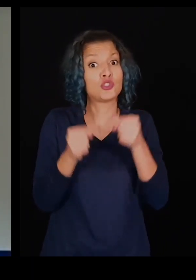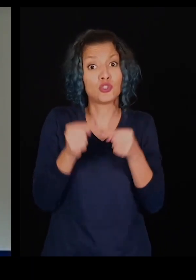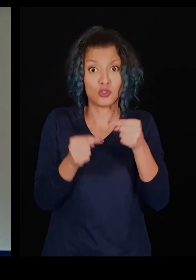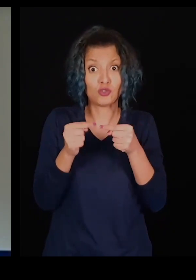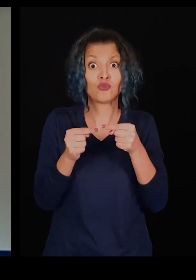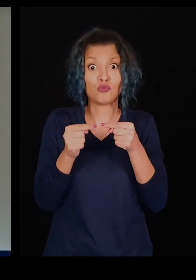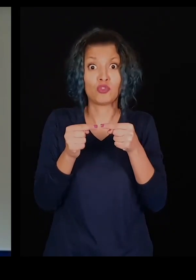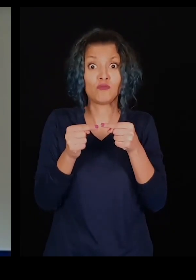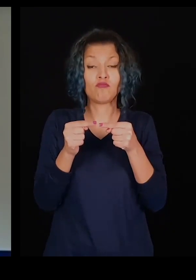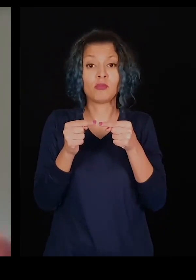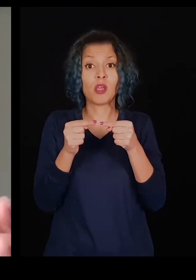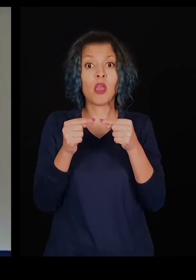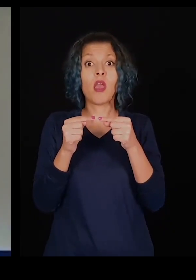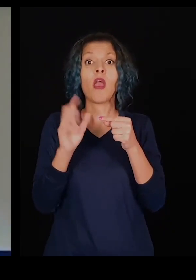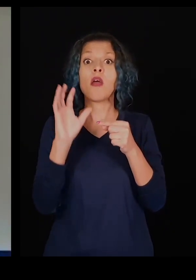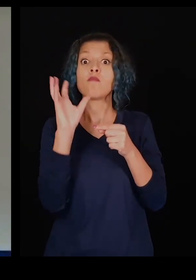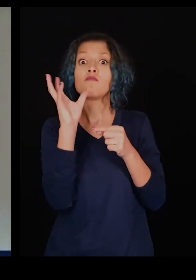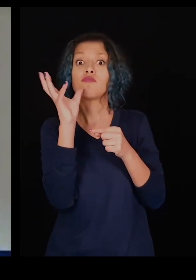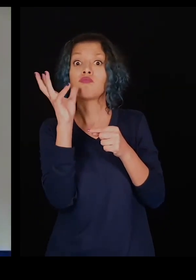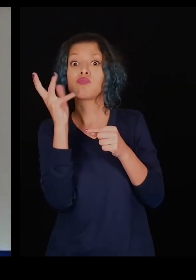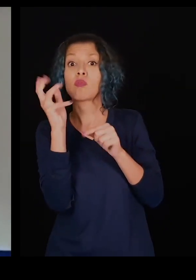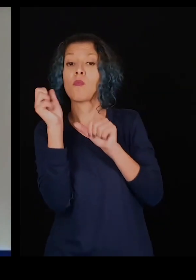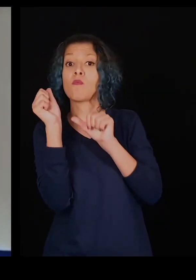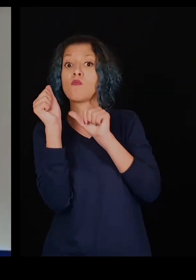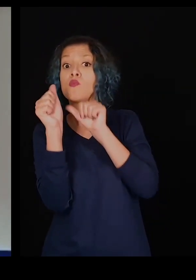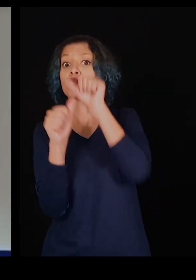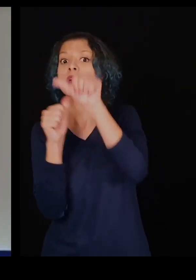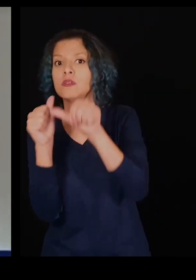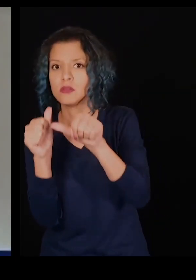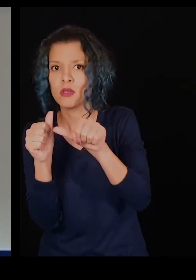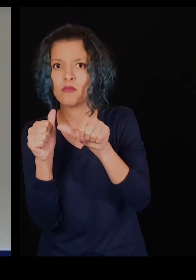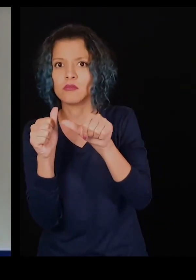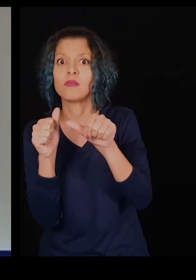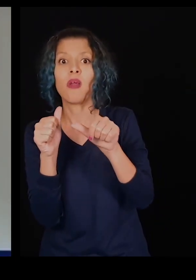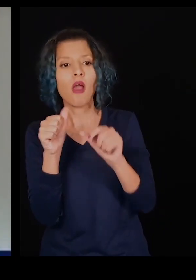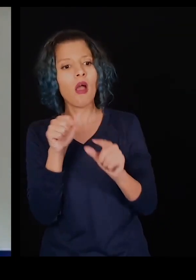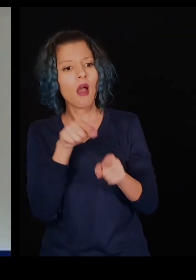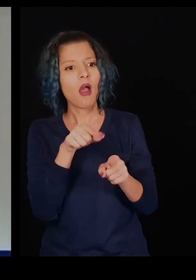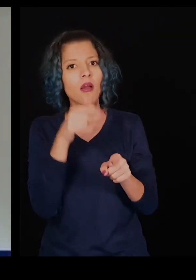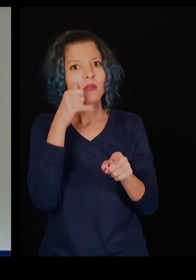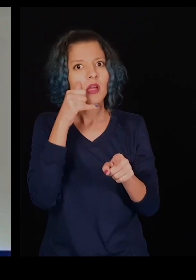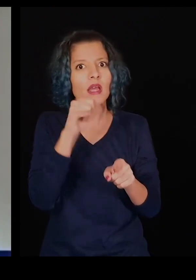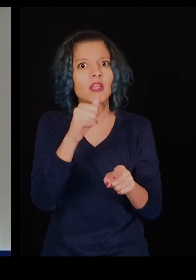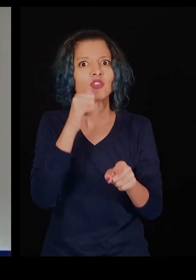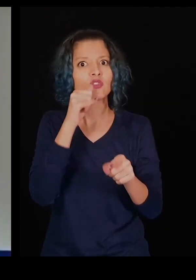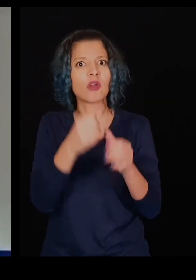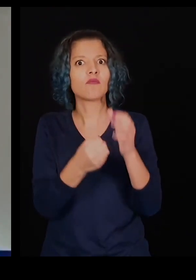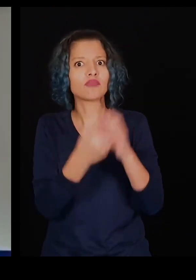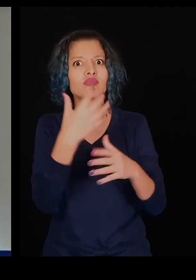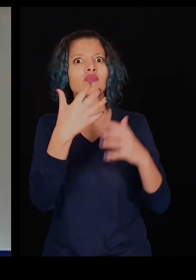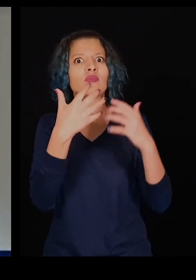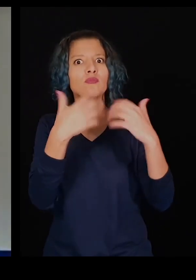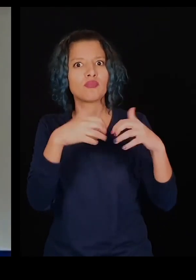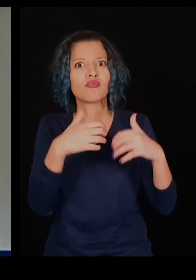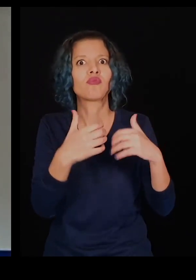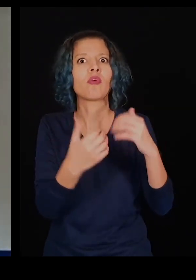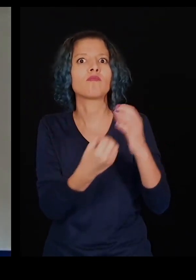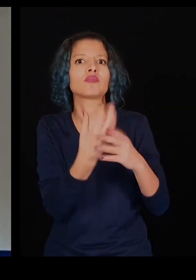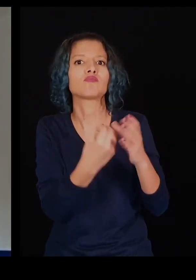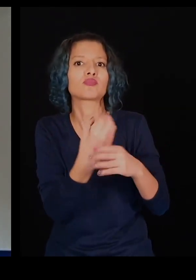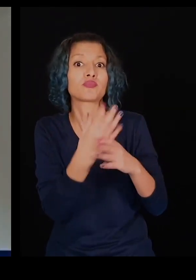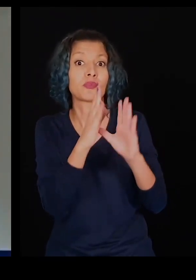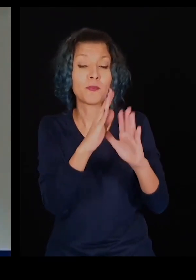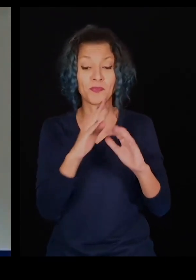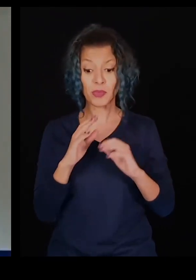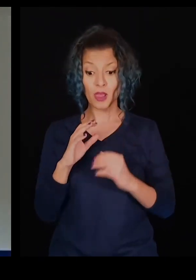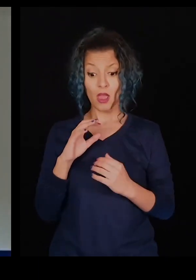das mudanças climáticas na produção e na geração de energia, a linha mais de pensamento mais tradicional da empresa,